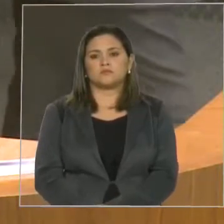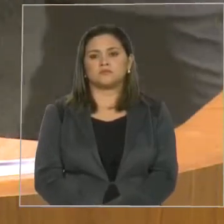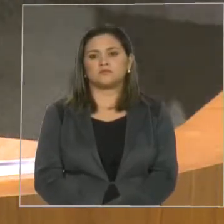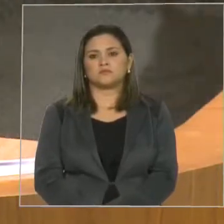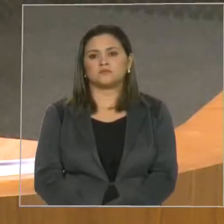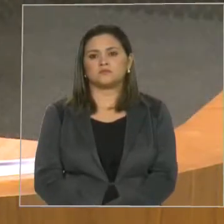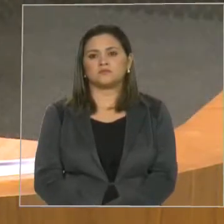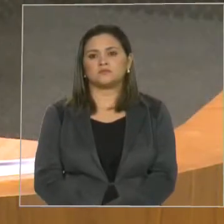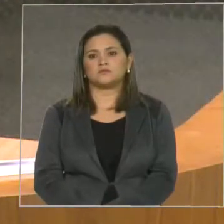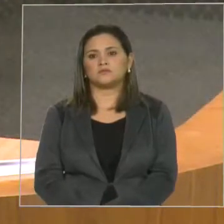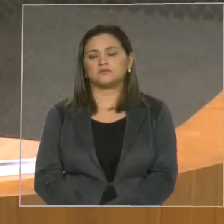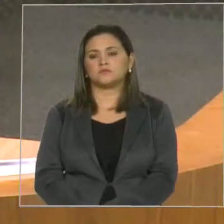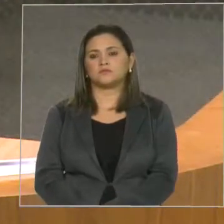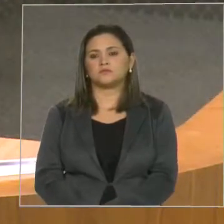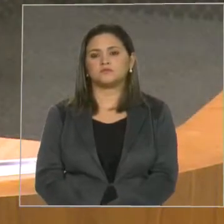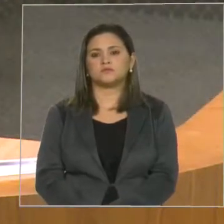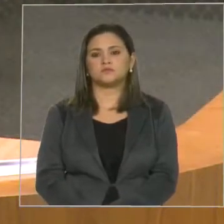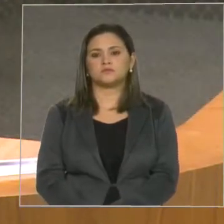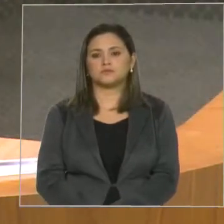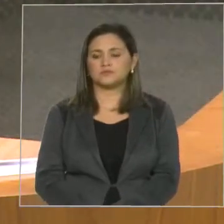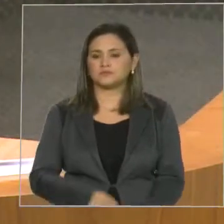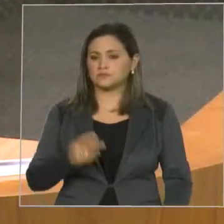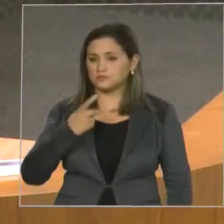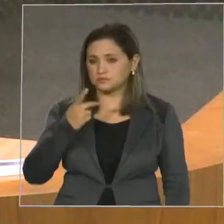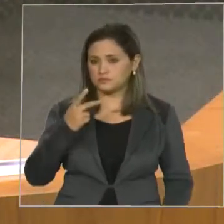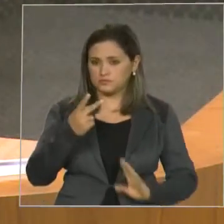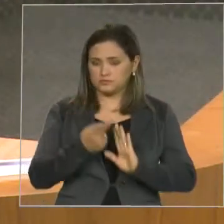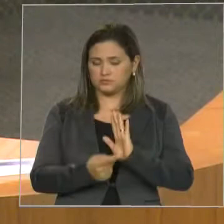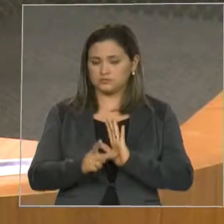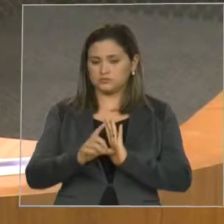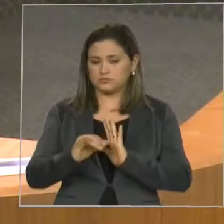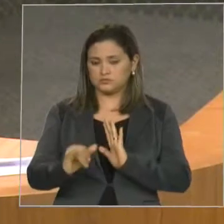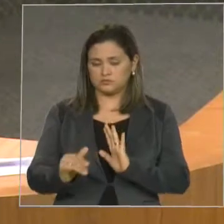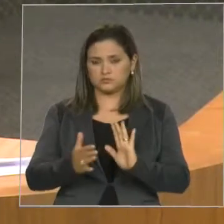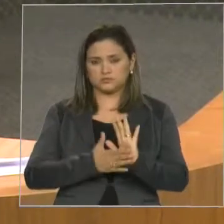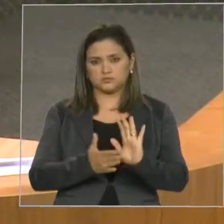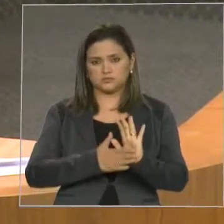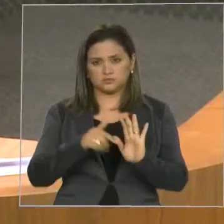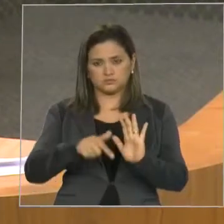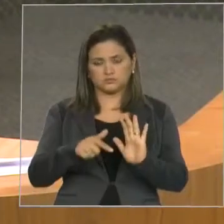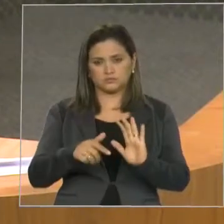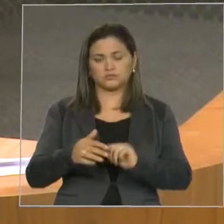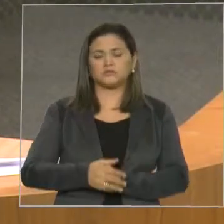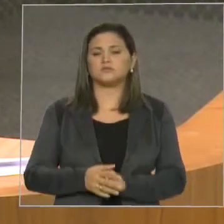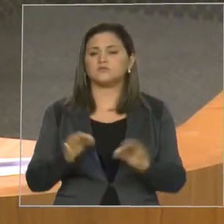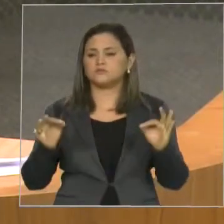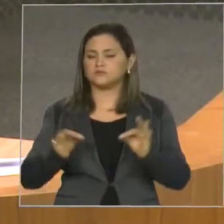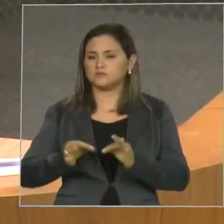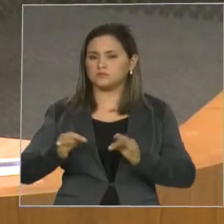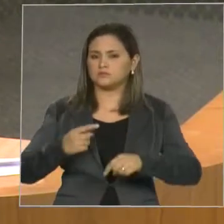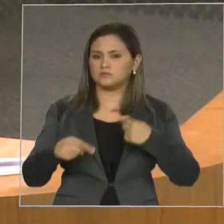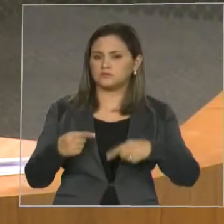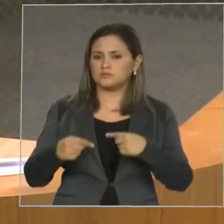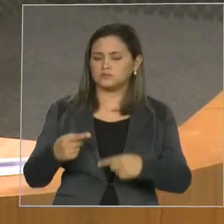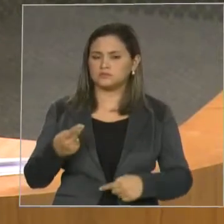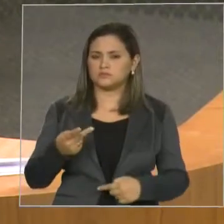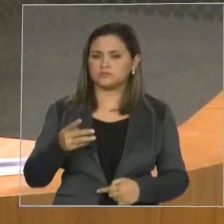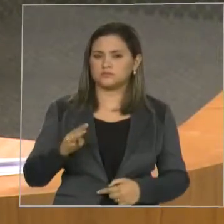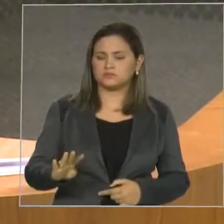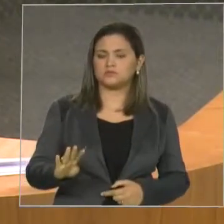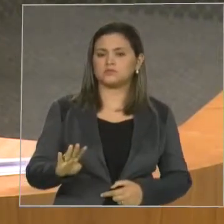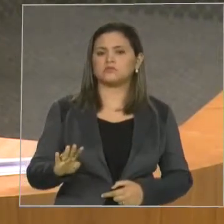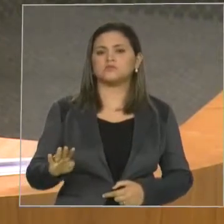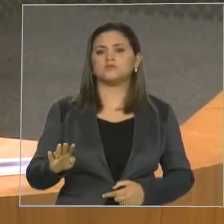que protocolei aqui na Assembleia, visando o aperfeiçoamento das políticas públicas nas áreas